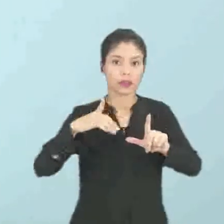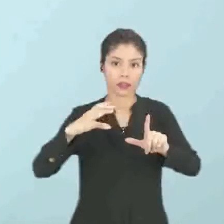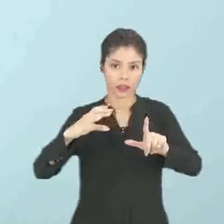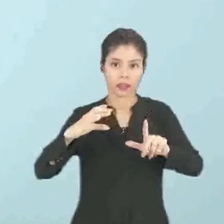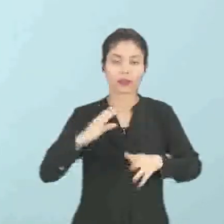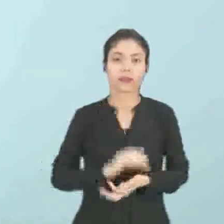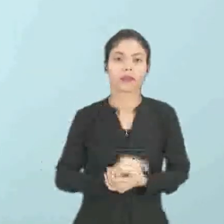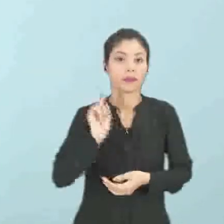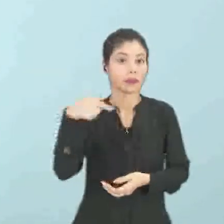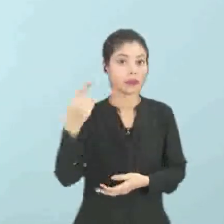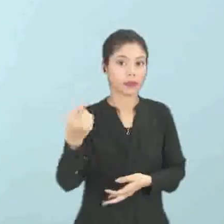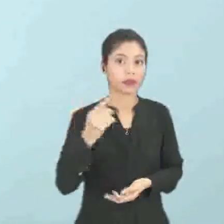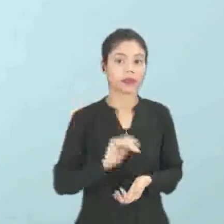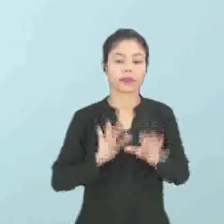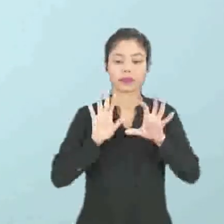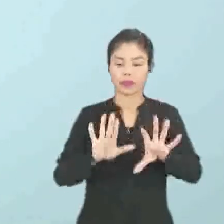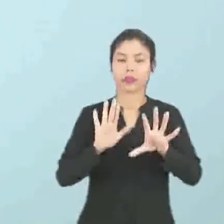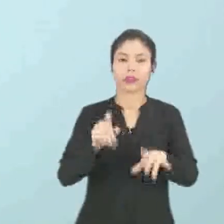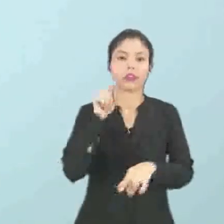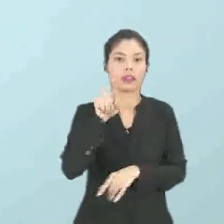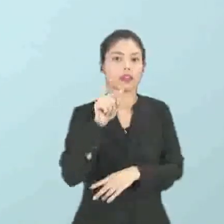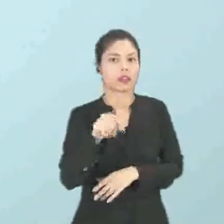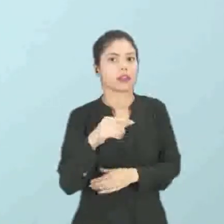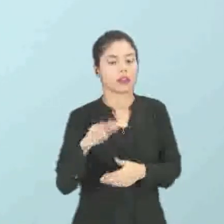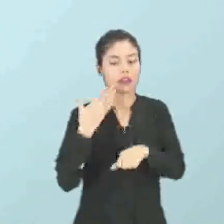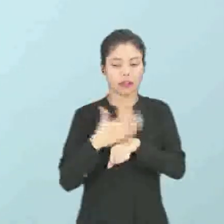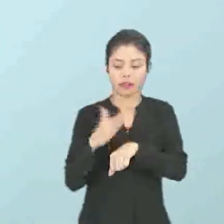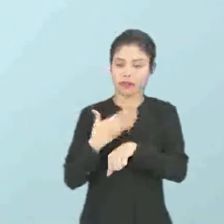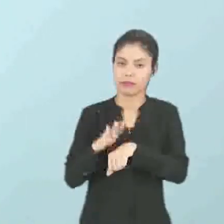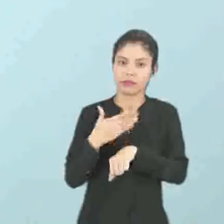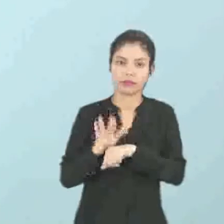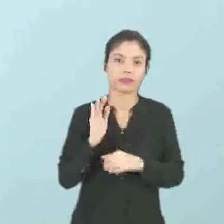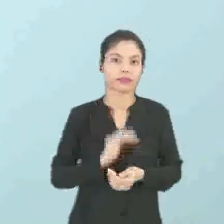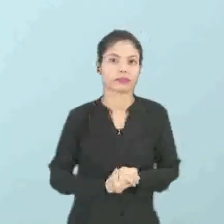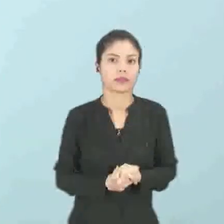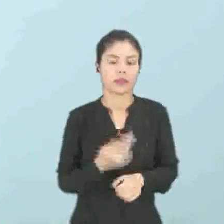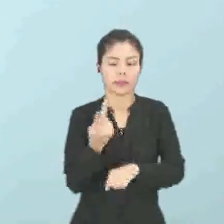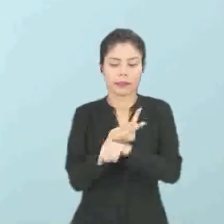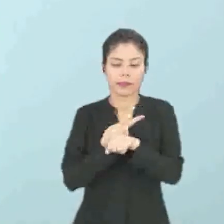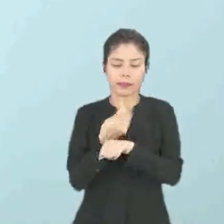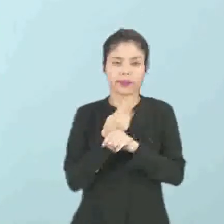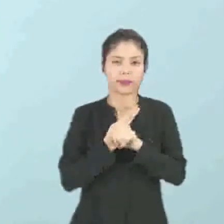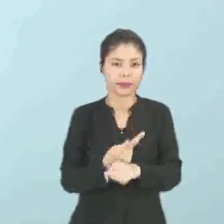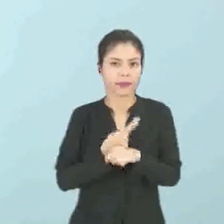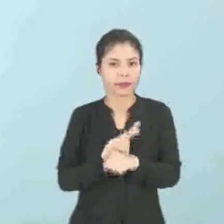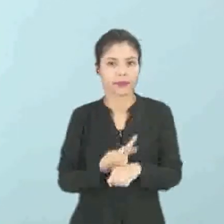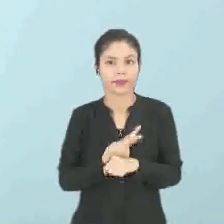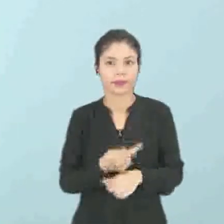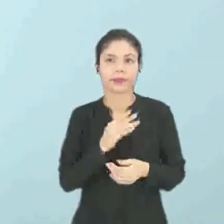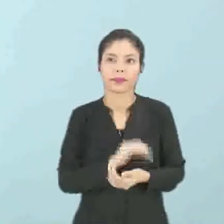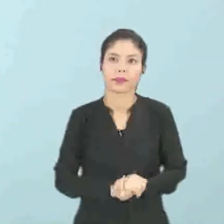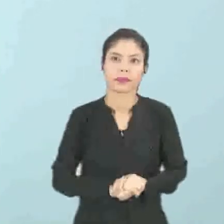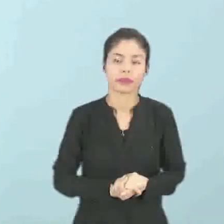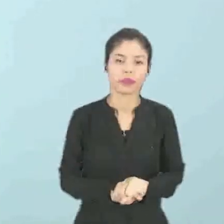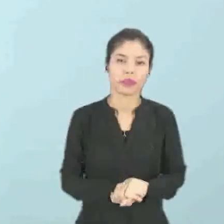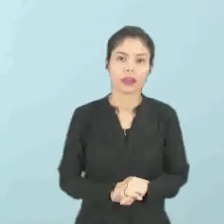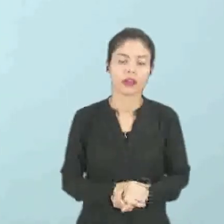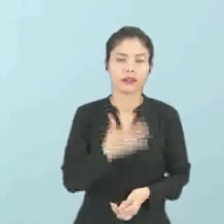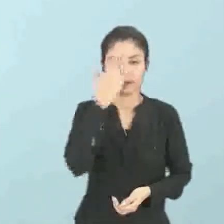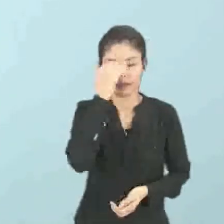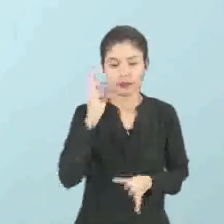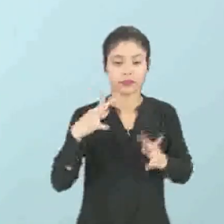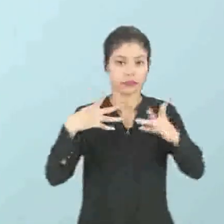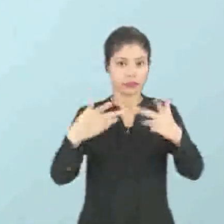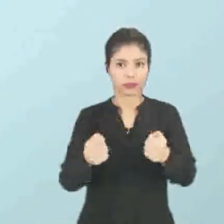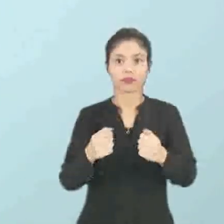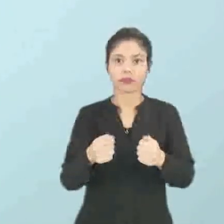Eduque. Lá eu vou deixar para vocês mais exercitando sobre esses temas. Procurem, pesquisem, saibam que tudo aquilo que